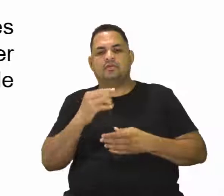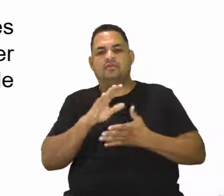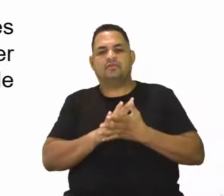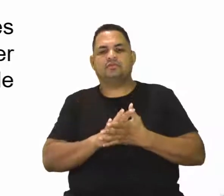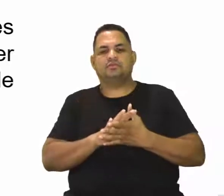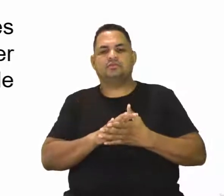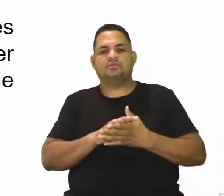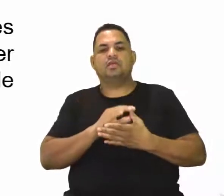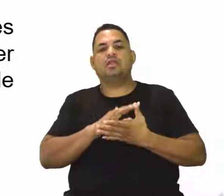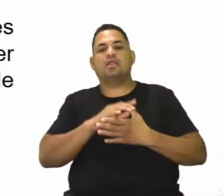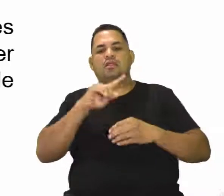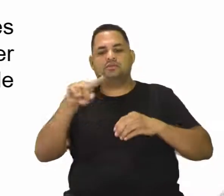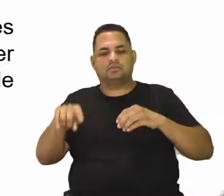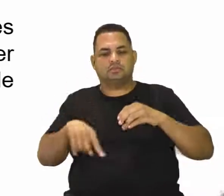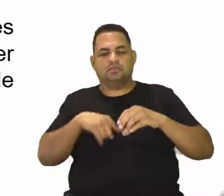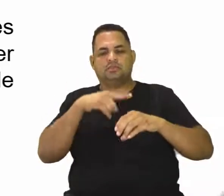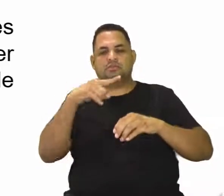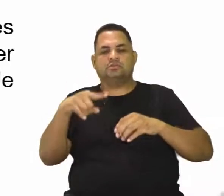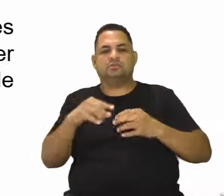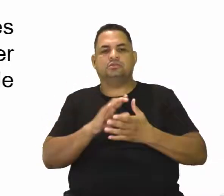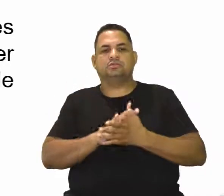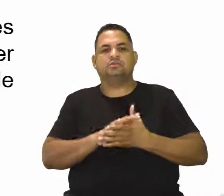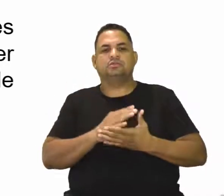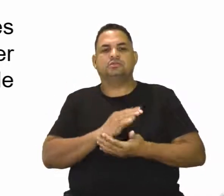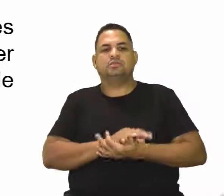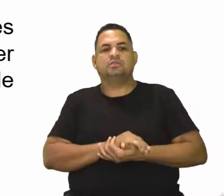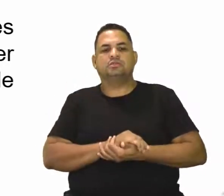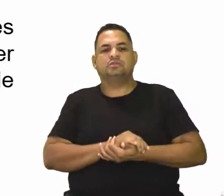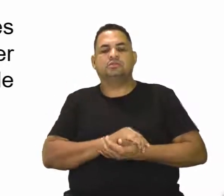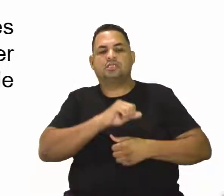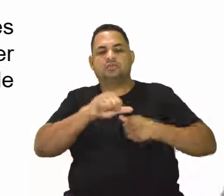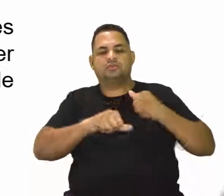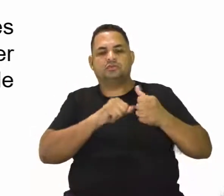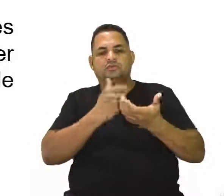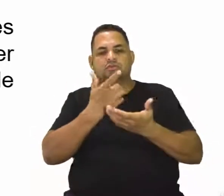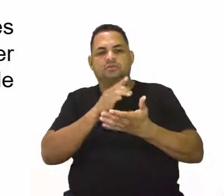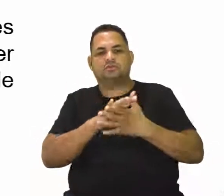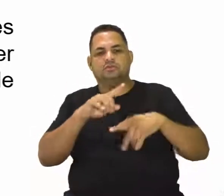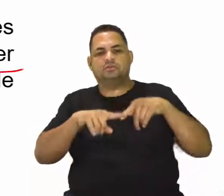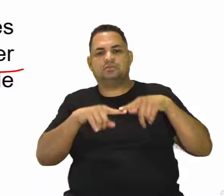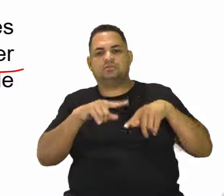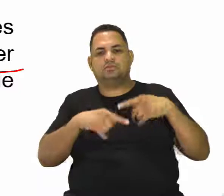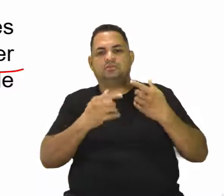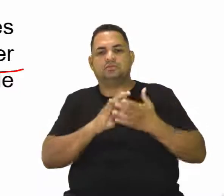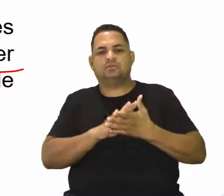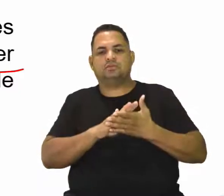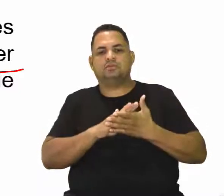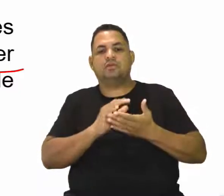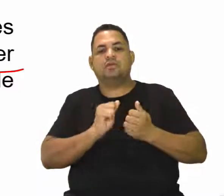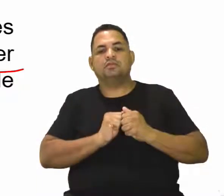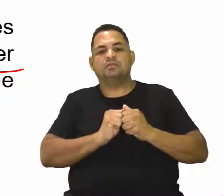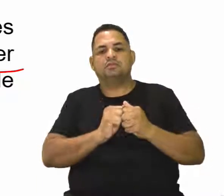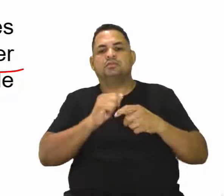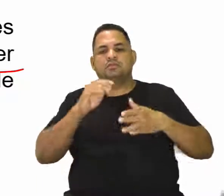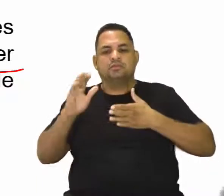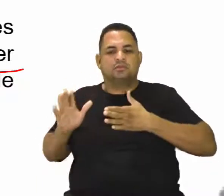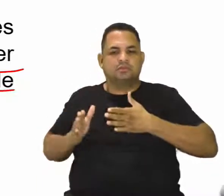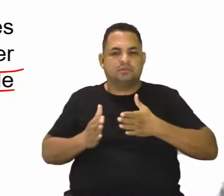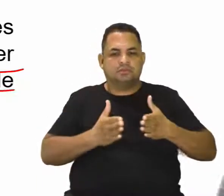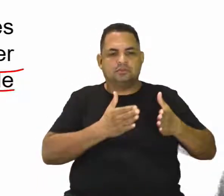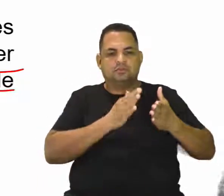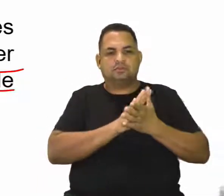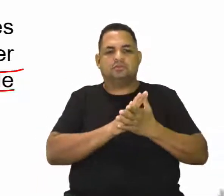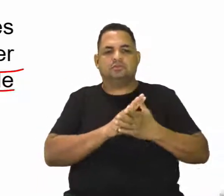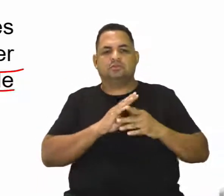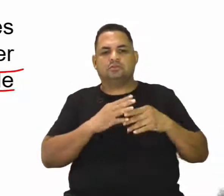reciclado. Além disso, a transformação desses elementos primários passou a ser acompanhada da